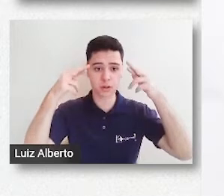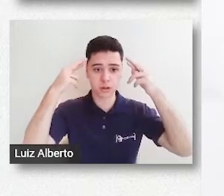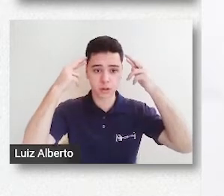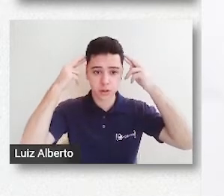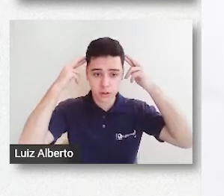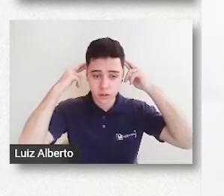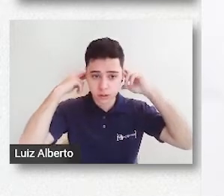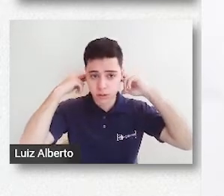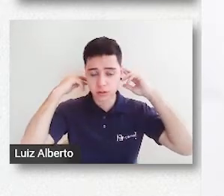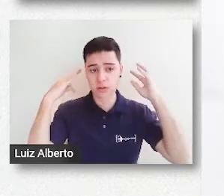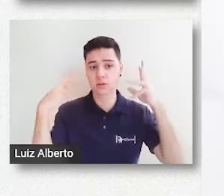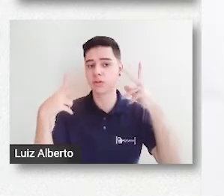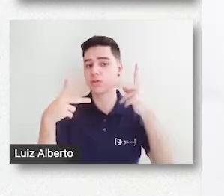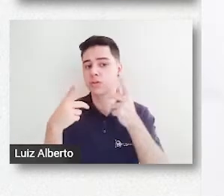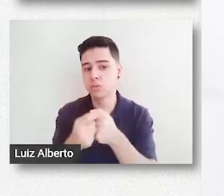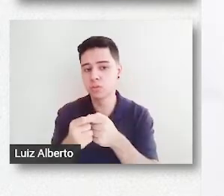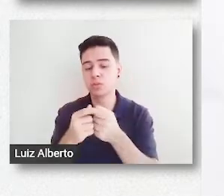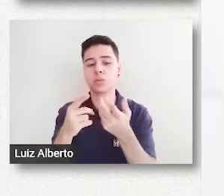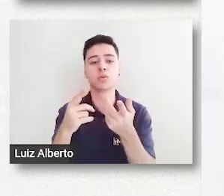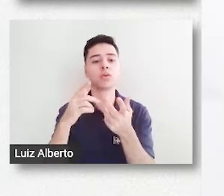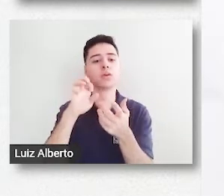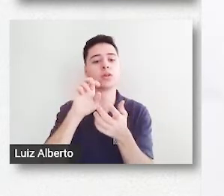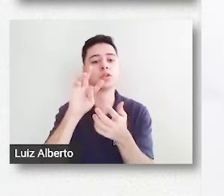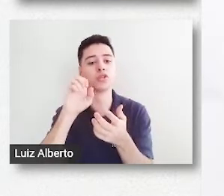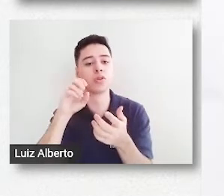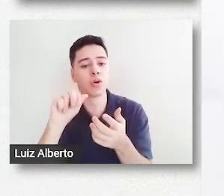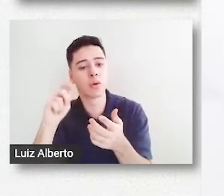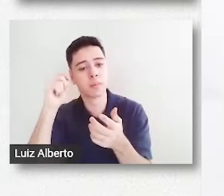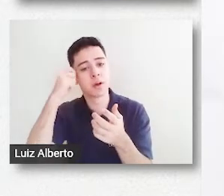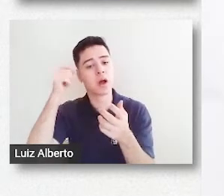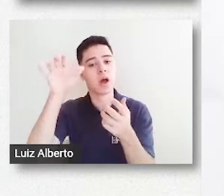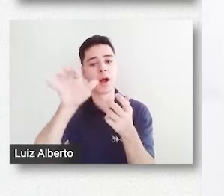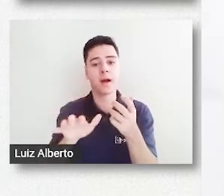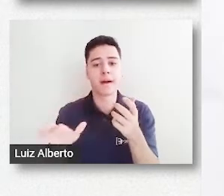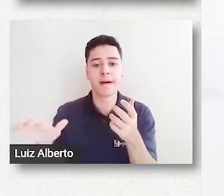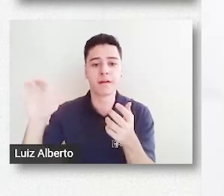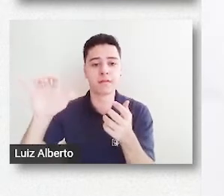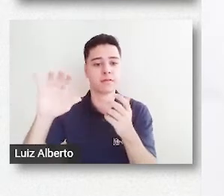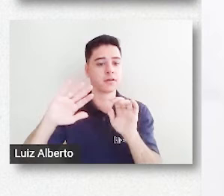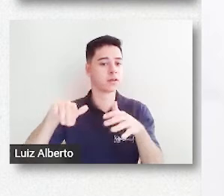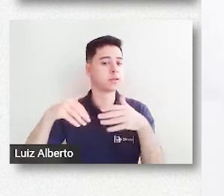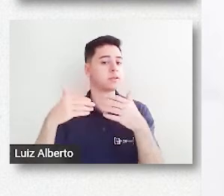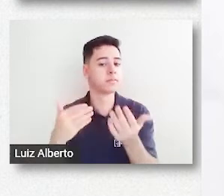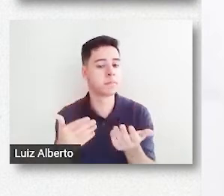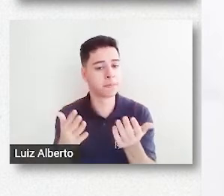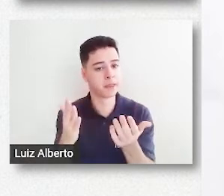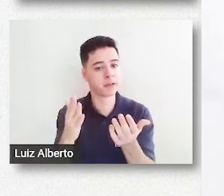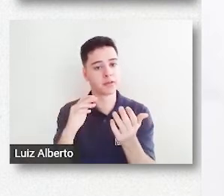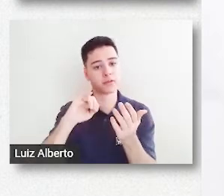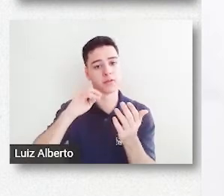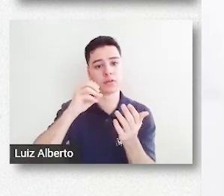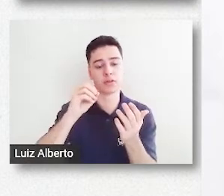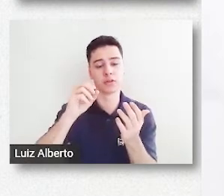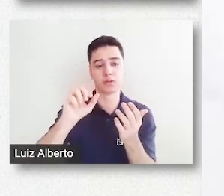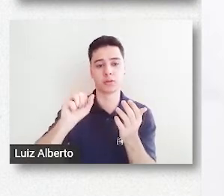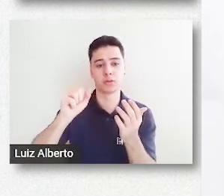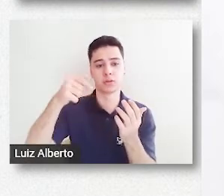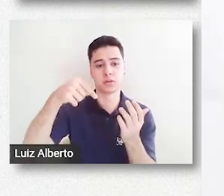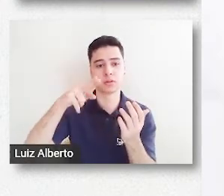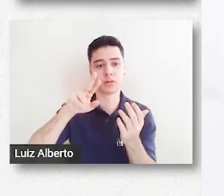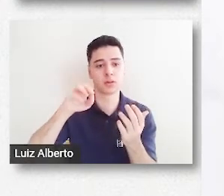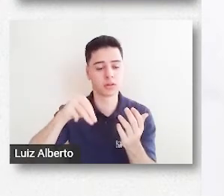russas, né, da Etiópia, na África. Então, ela já tem, Joaquim tem uma devoção mais forte,